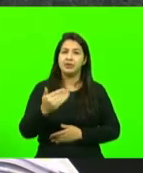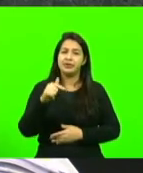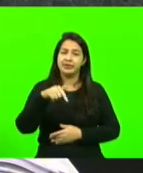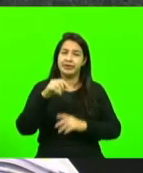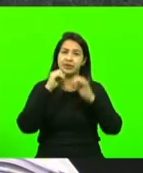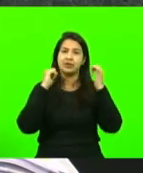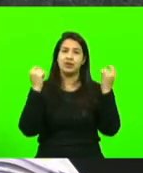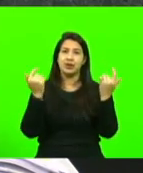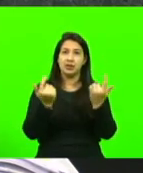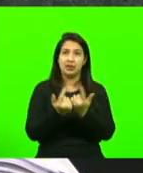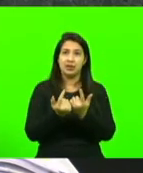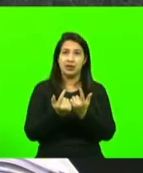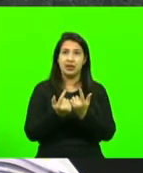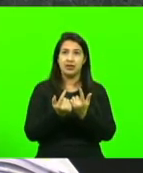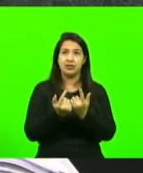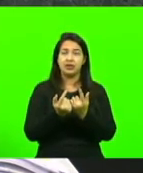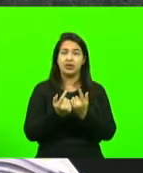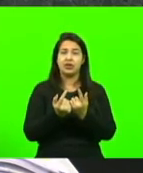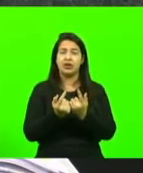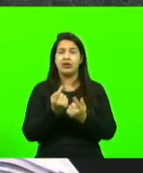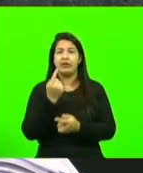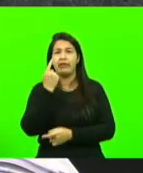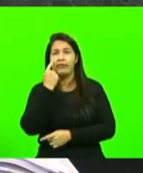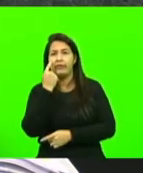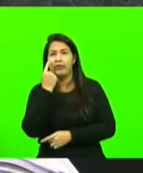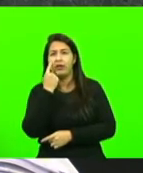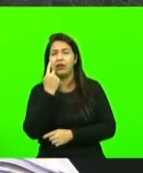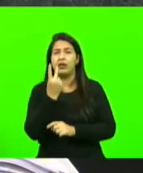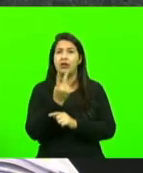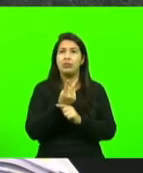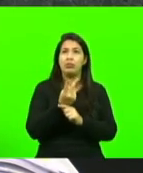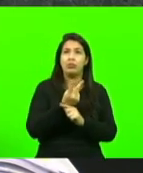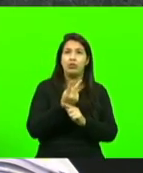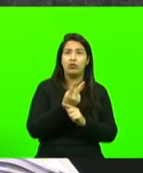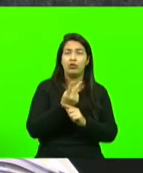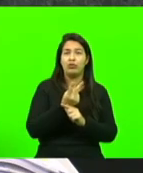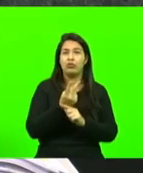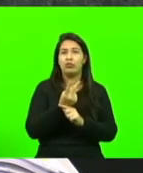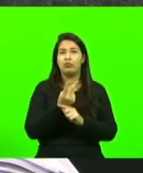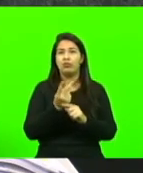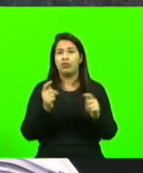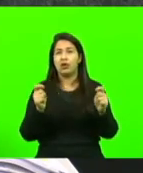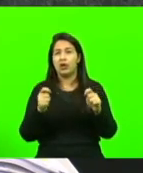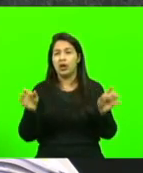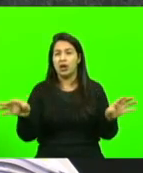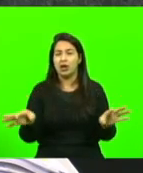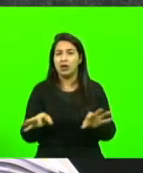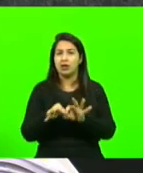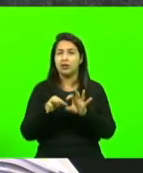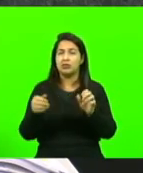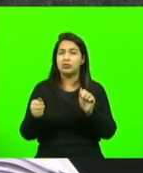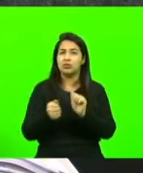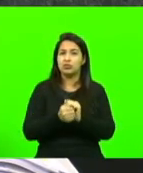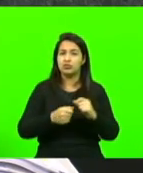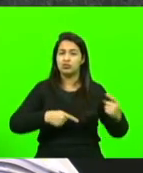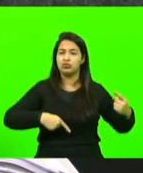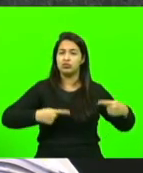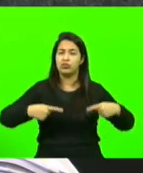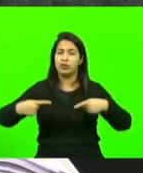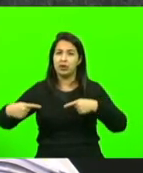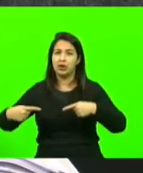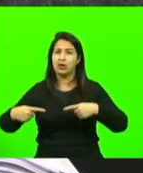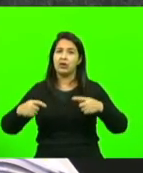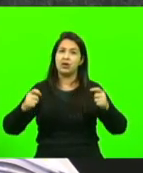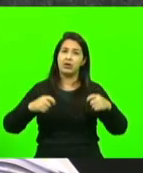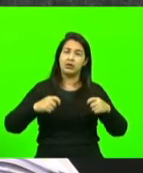que que procure e se juntar ao debate porque